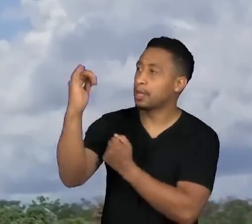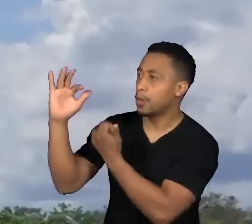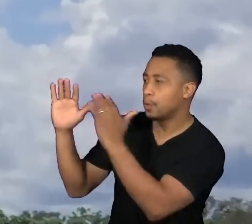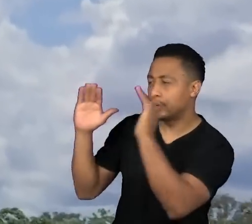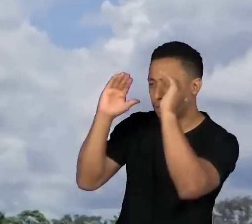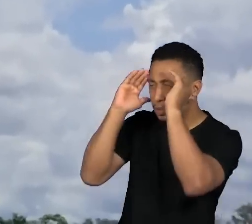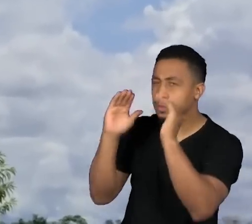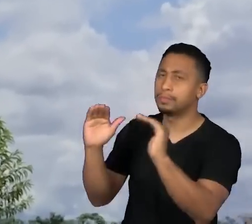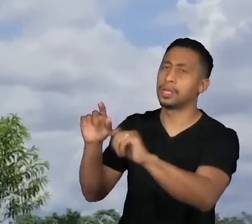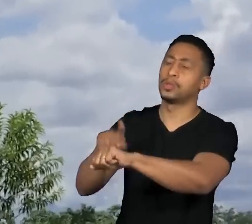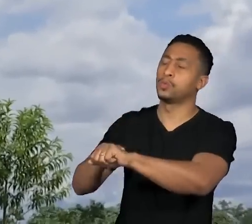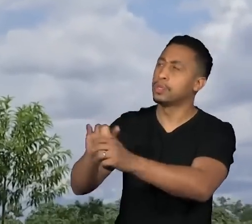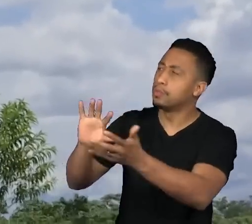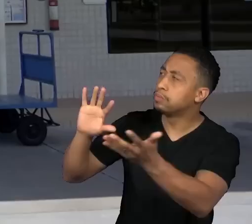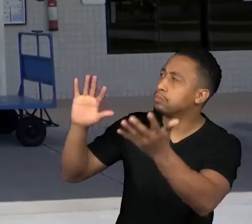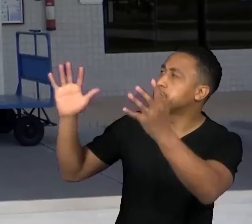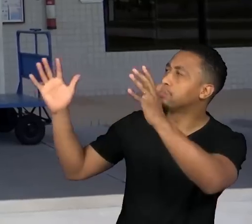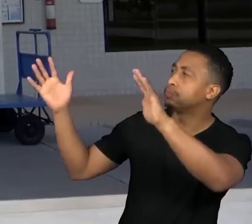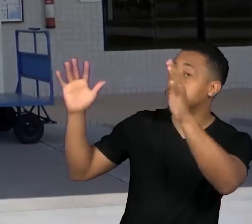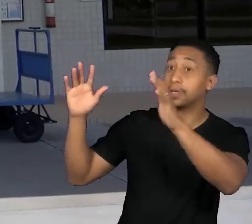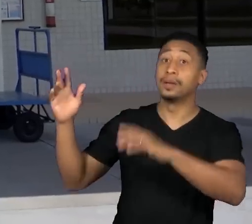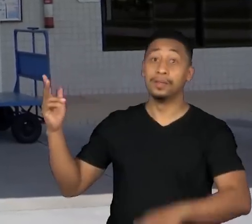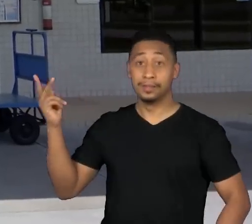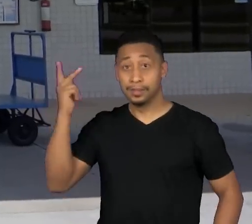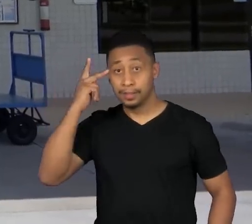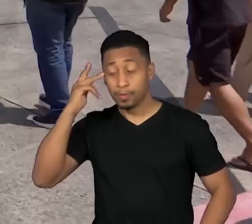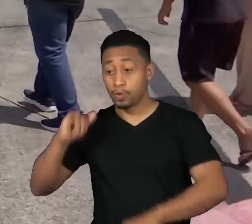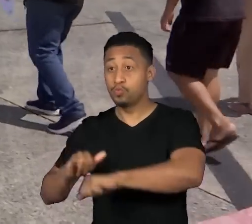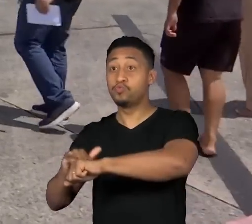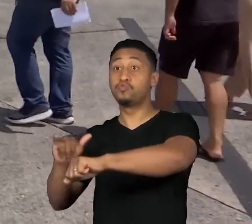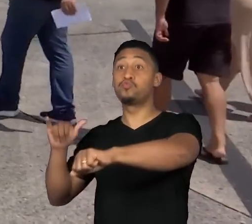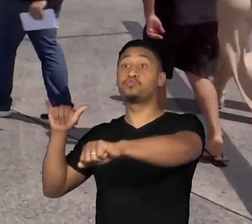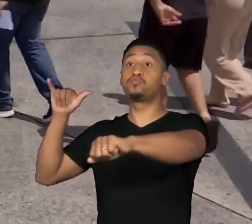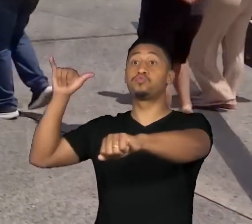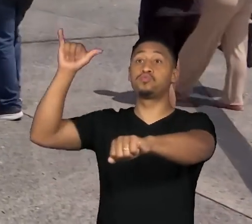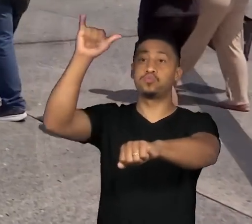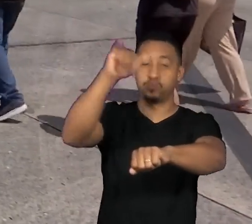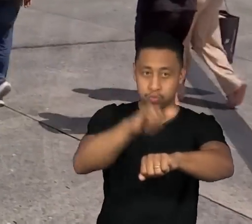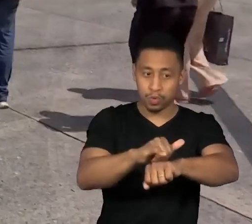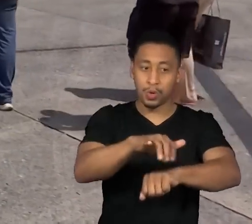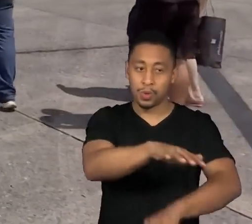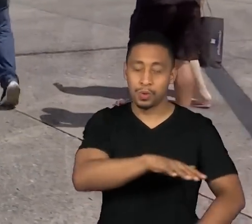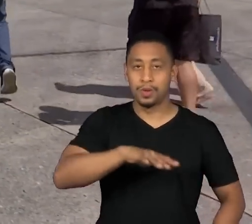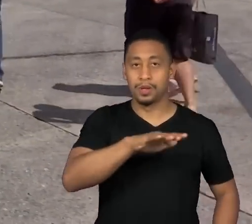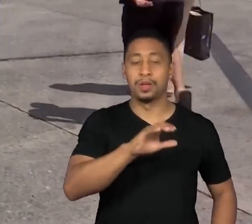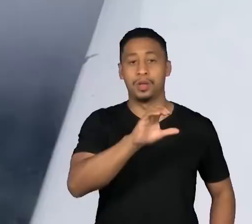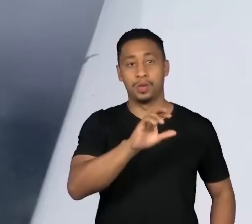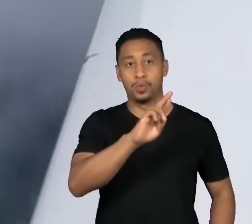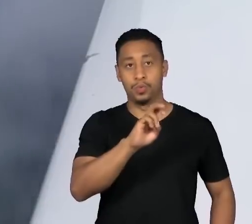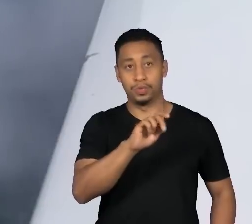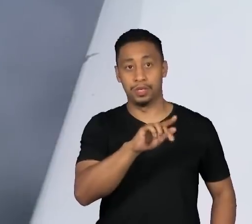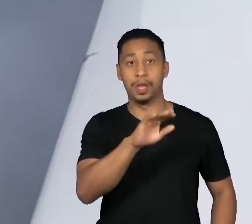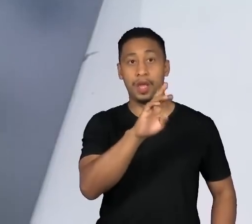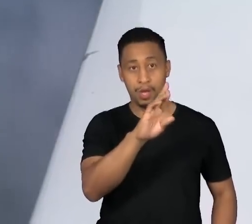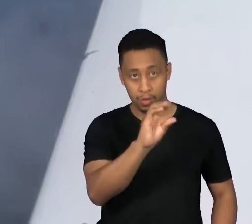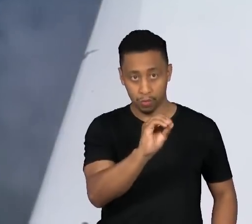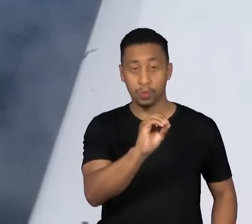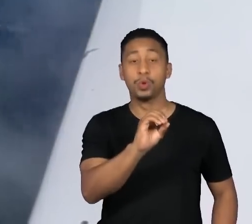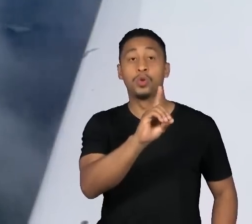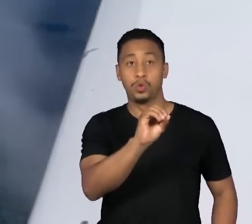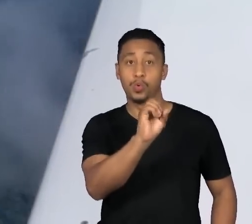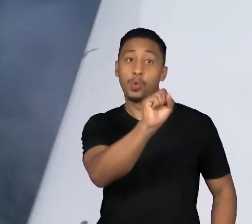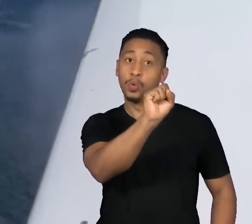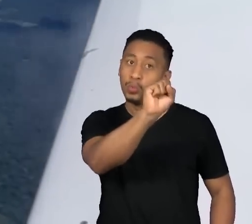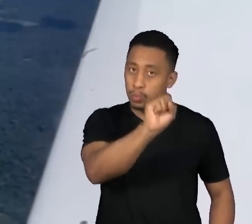São Paulo, desembarcamos em Cruzeiro do Sul. Nas margens do rio Juruá, pegamos um monomotor sobrevoando a